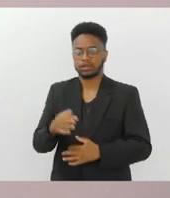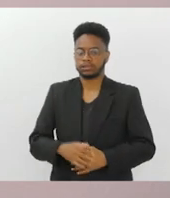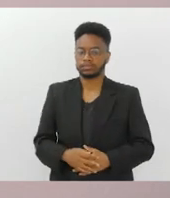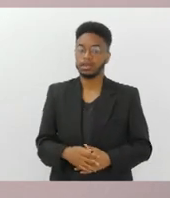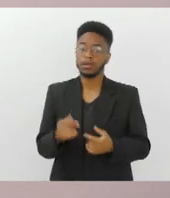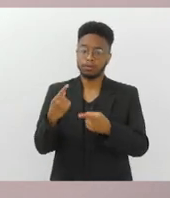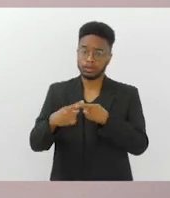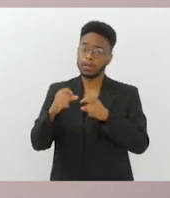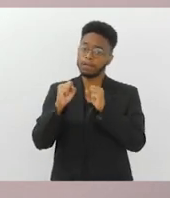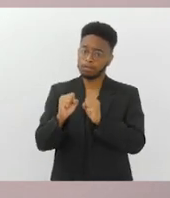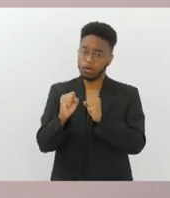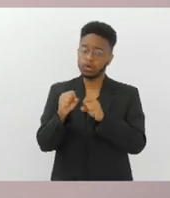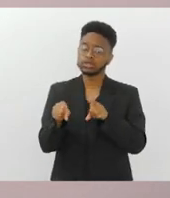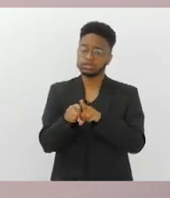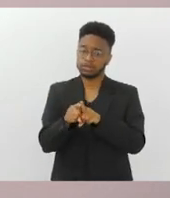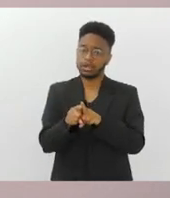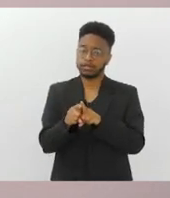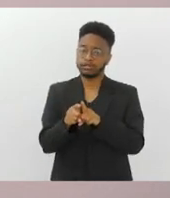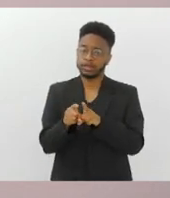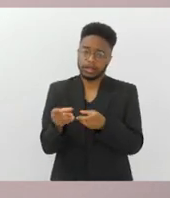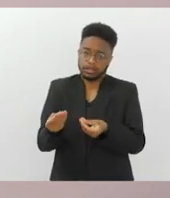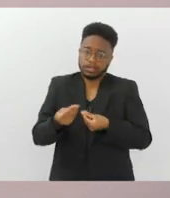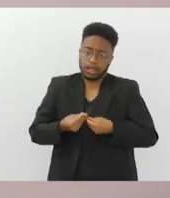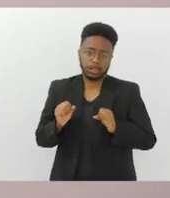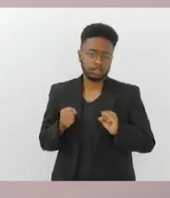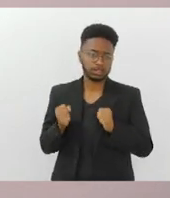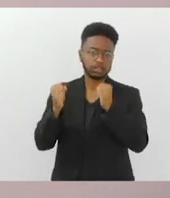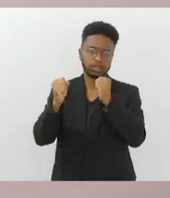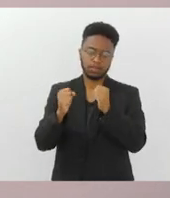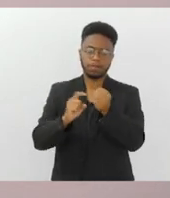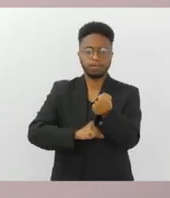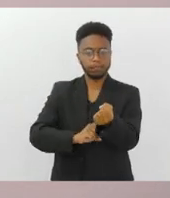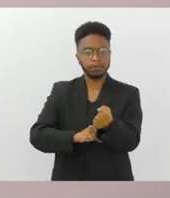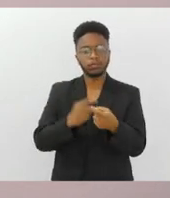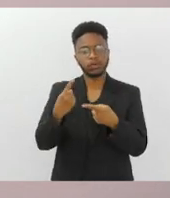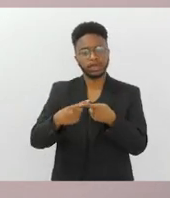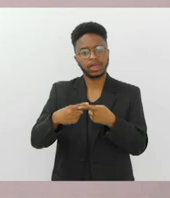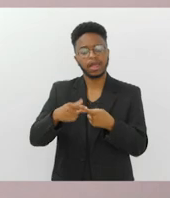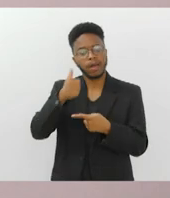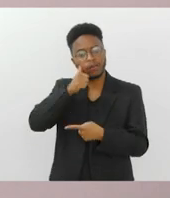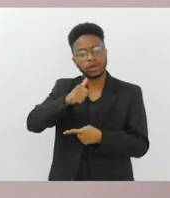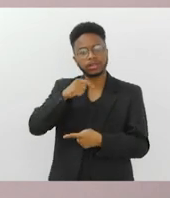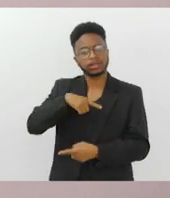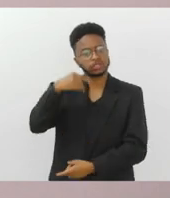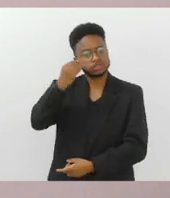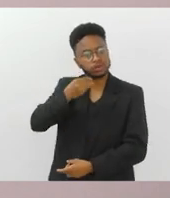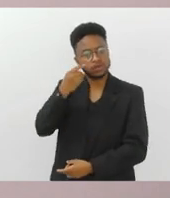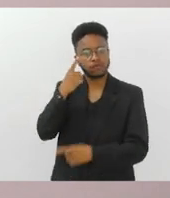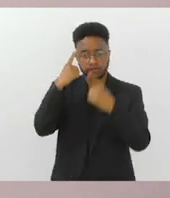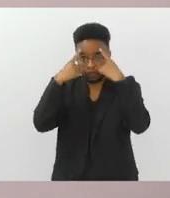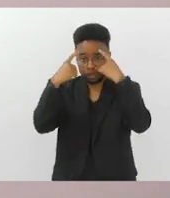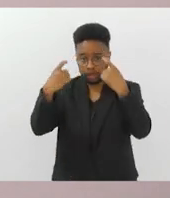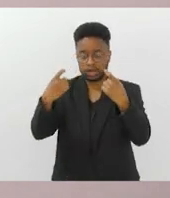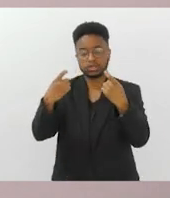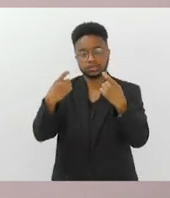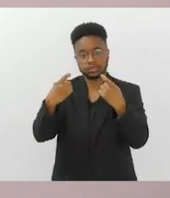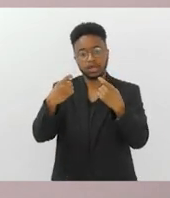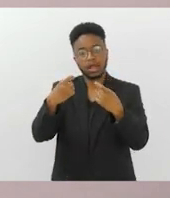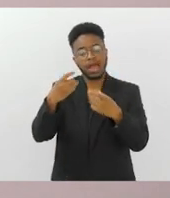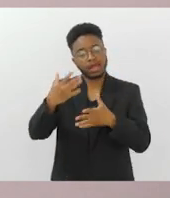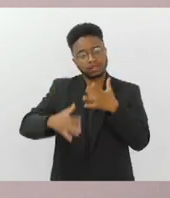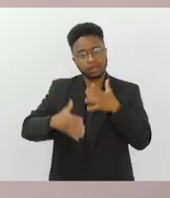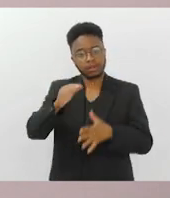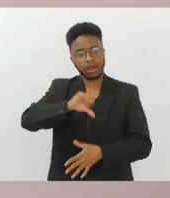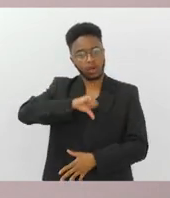sim, gerar ambiente de alto estresse. Essas mulheres atravessam situações de violência que afetam tanto a